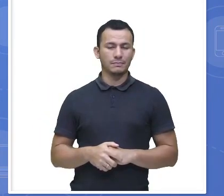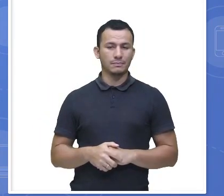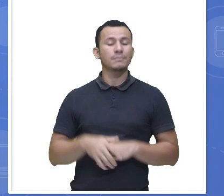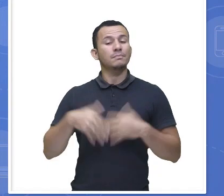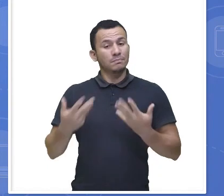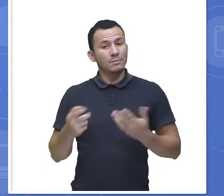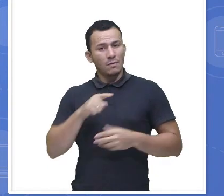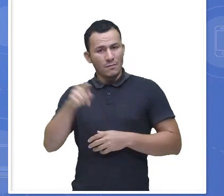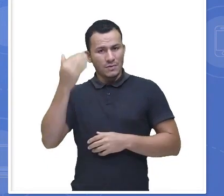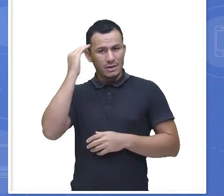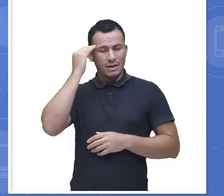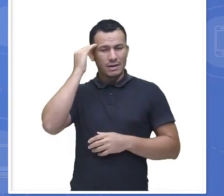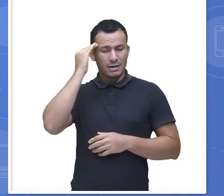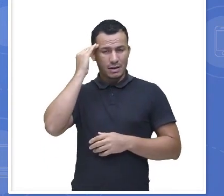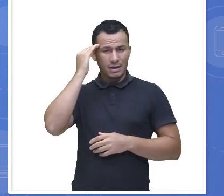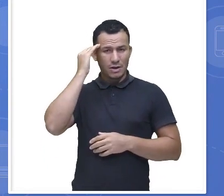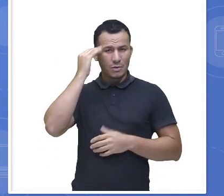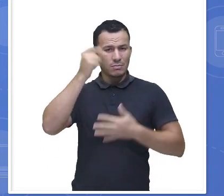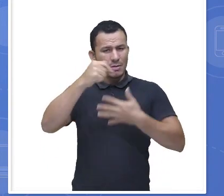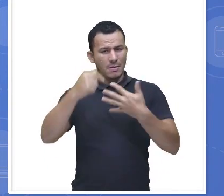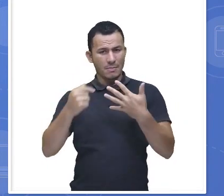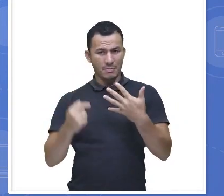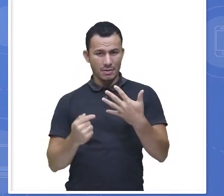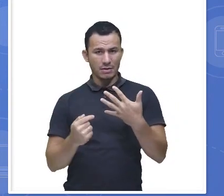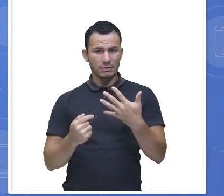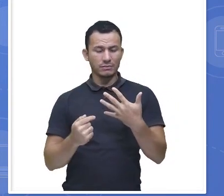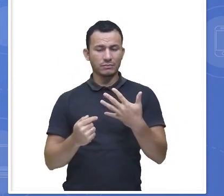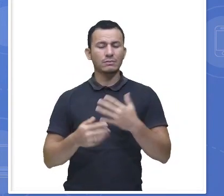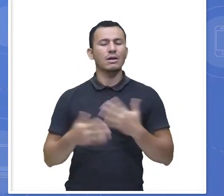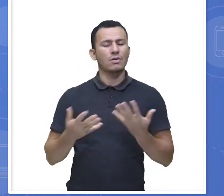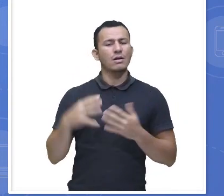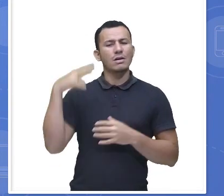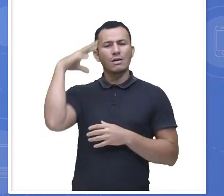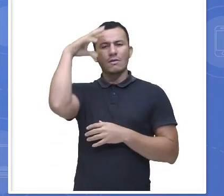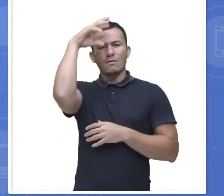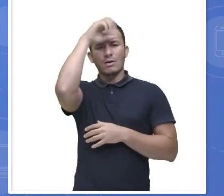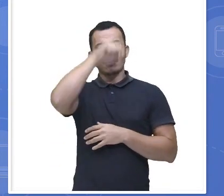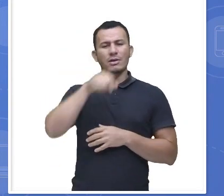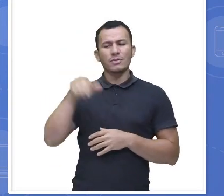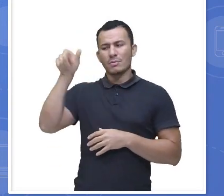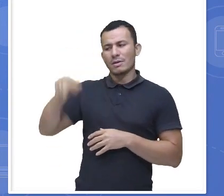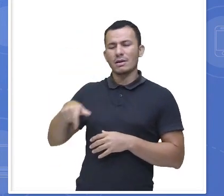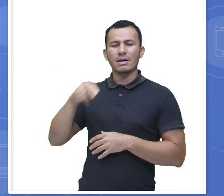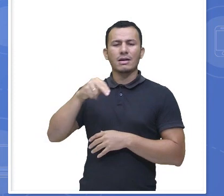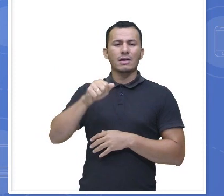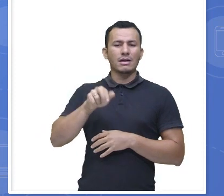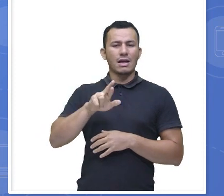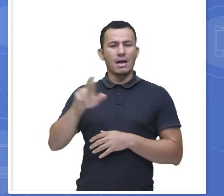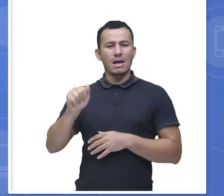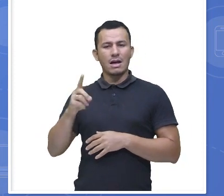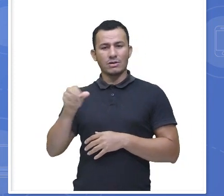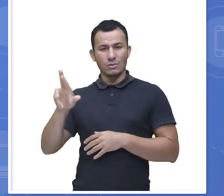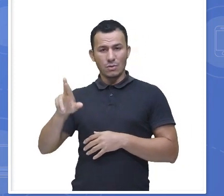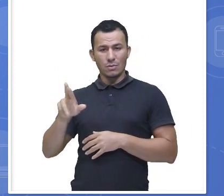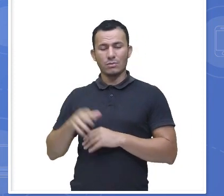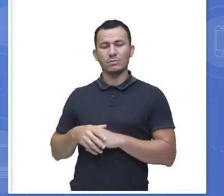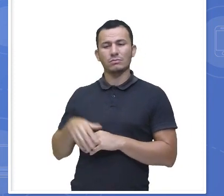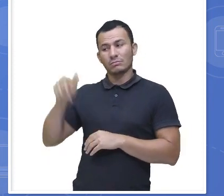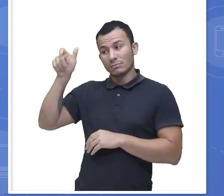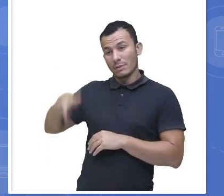você entendeu bem esses elementos, vamos então aprender um pouco mais sobre o narrador. Existem 3 tipos de narrador.